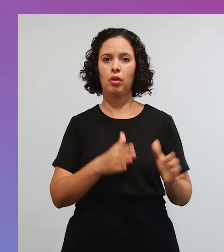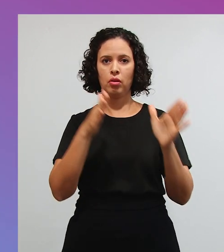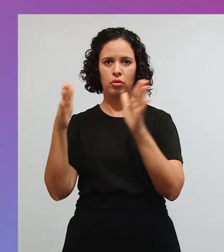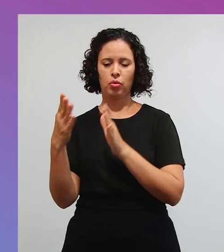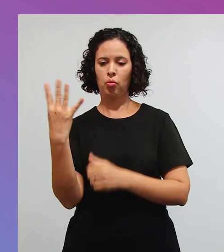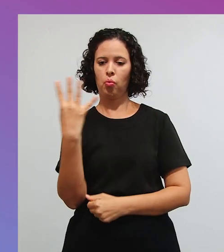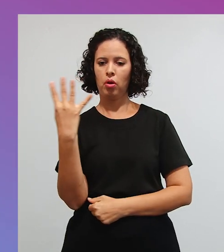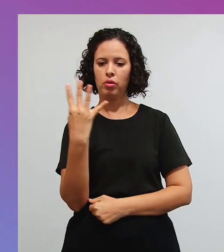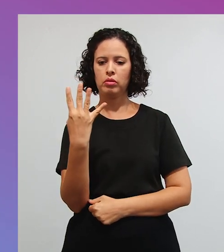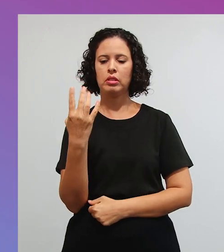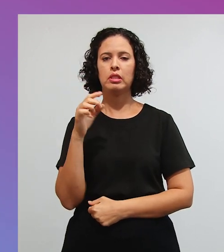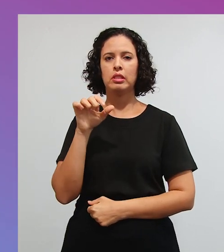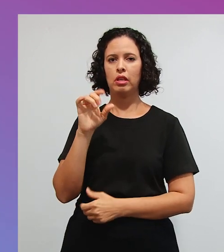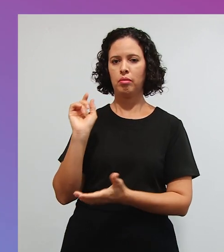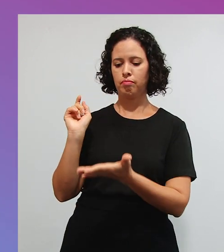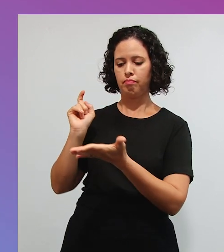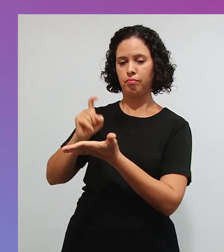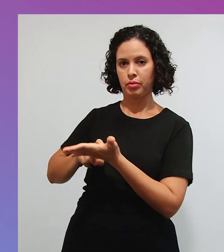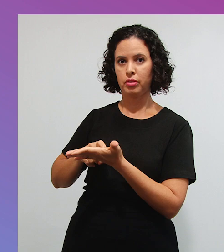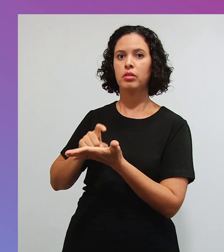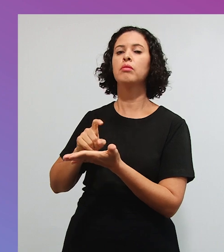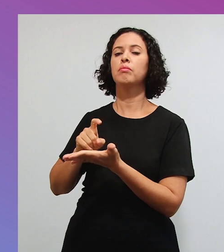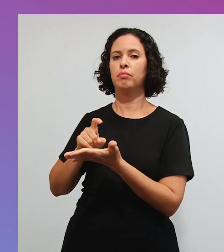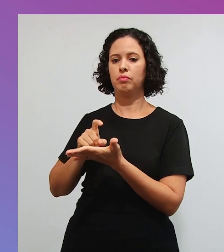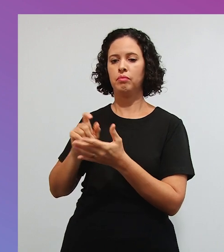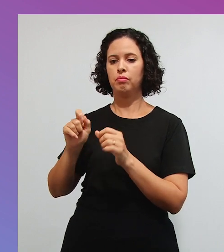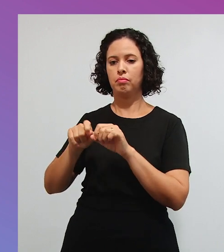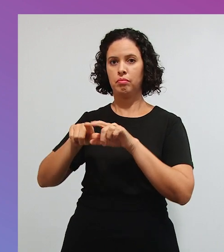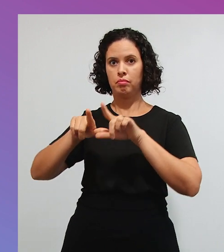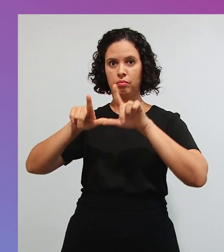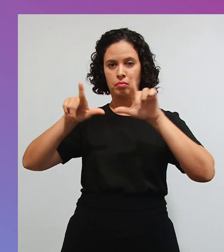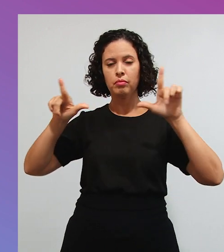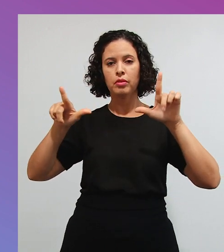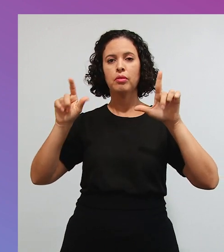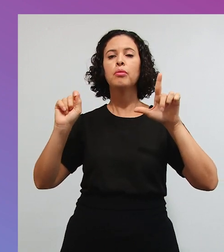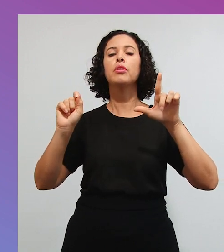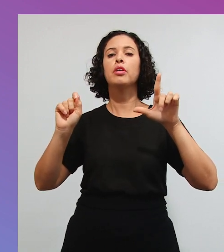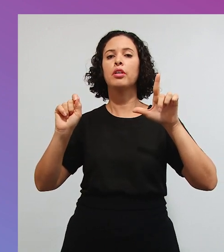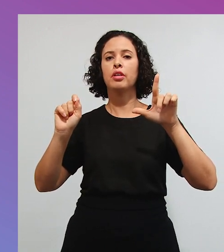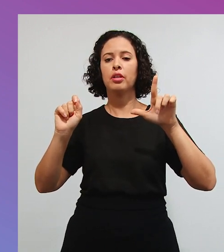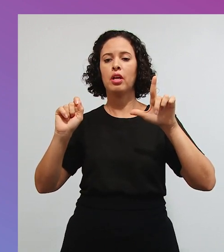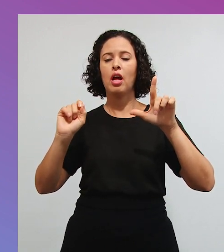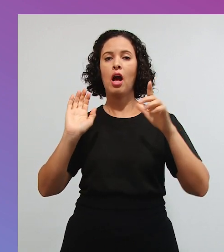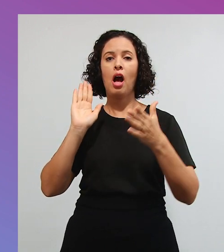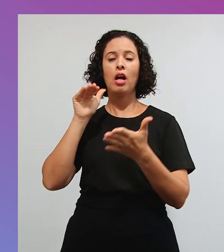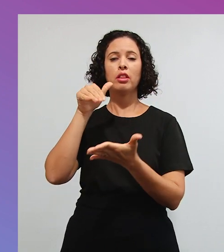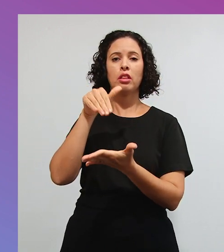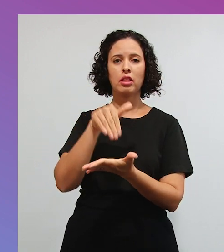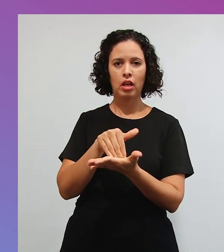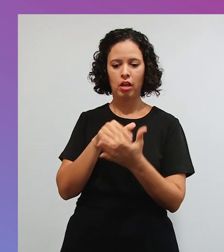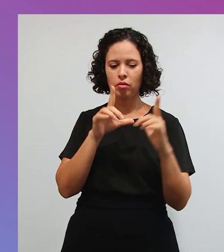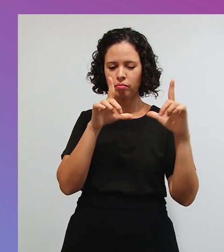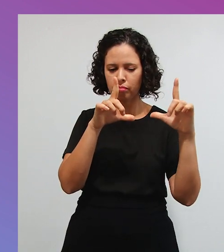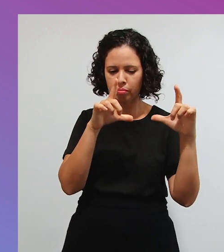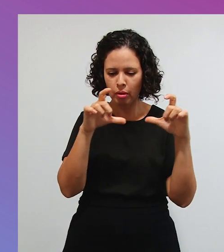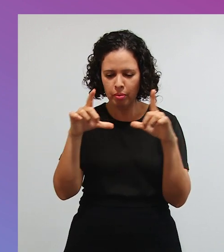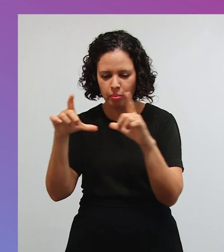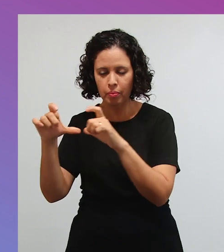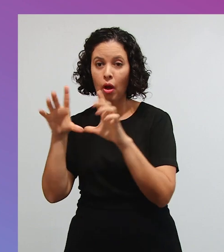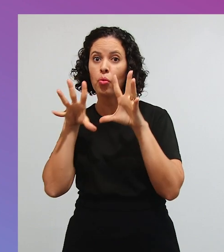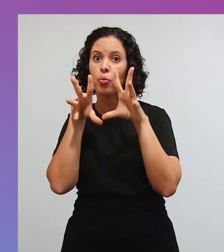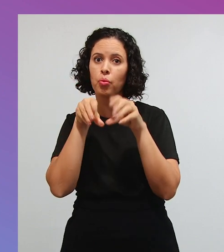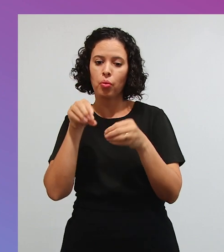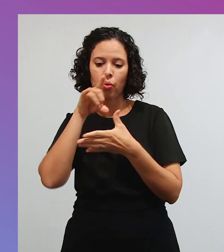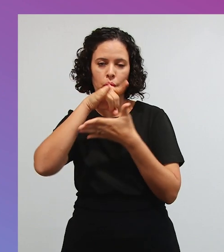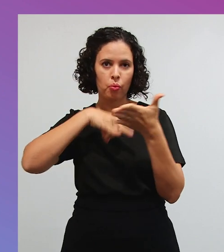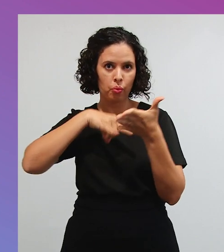4. Após clicar no botão Confirmar, aparecerá esta página. Processo até que já tenha fotografado